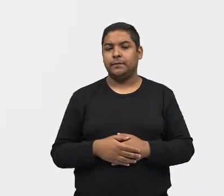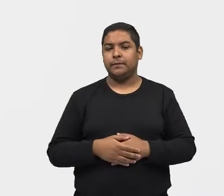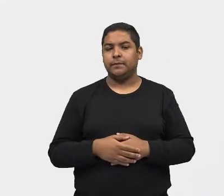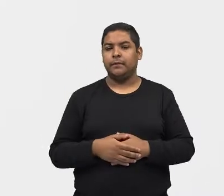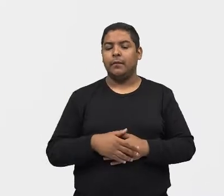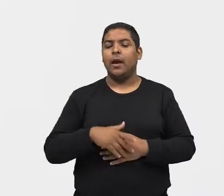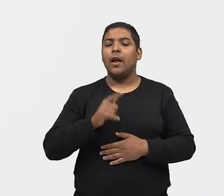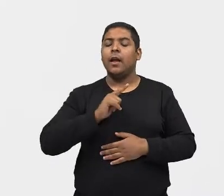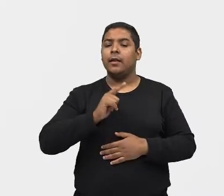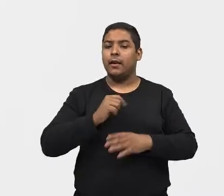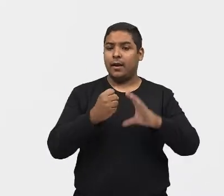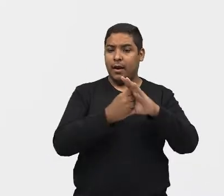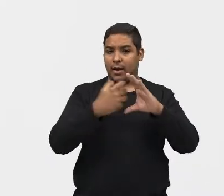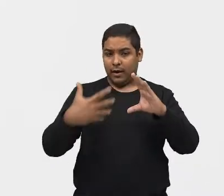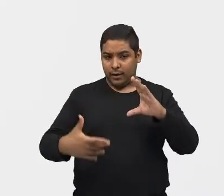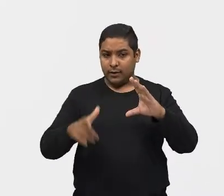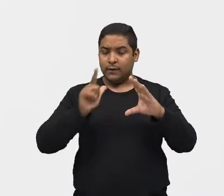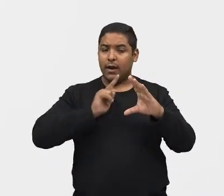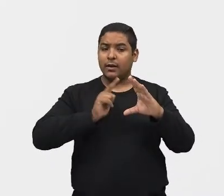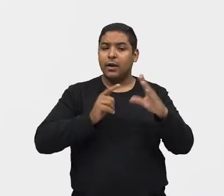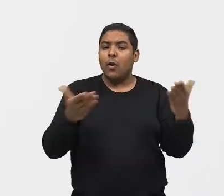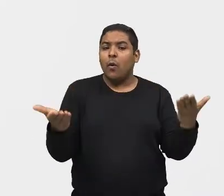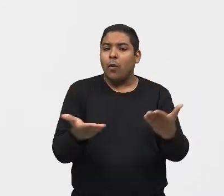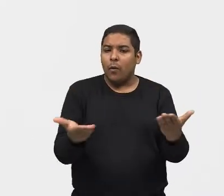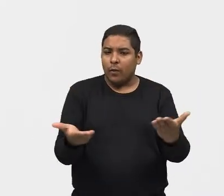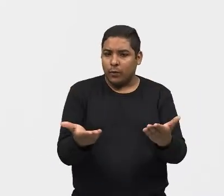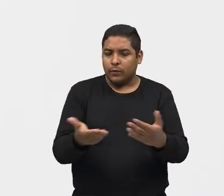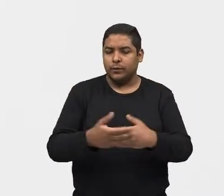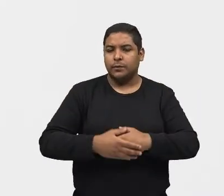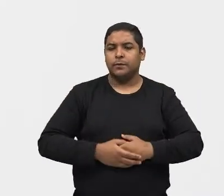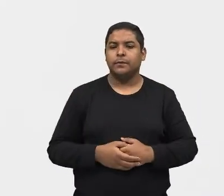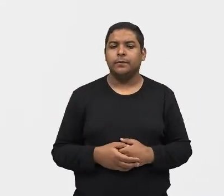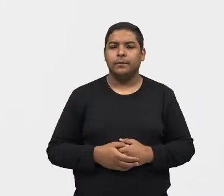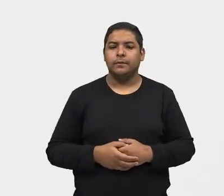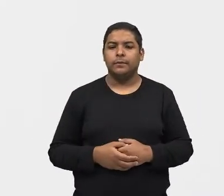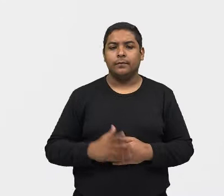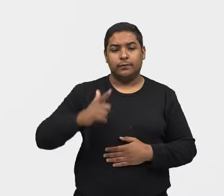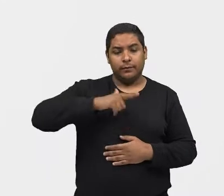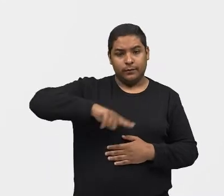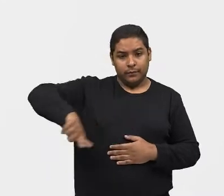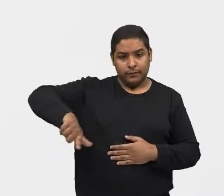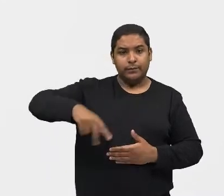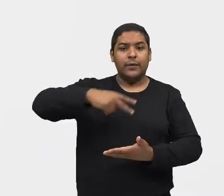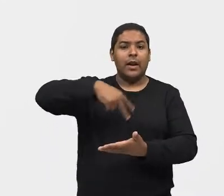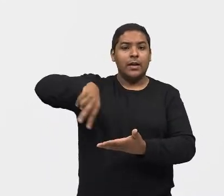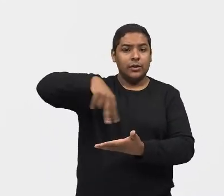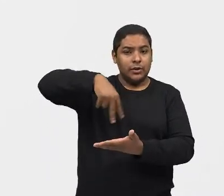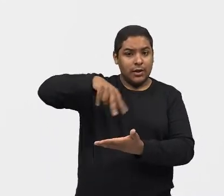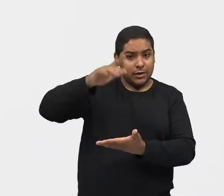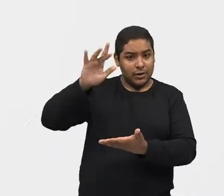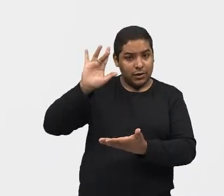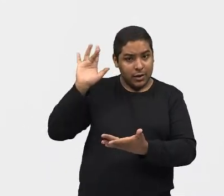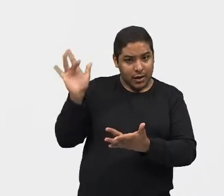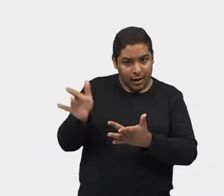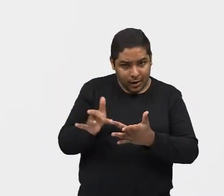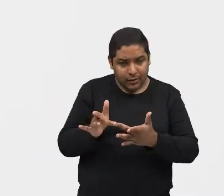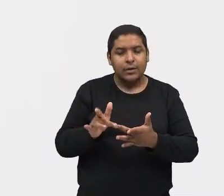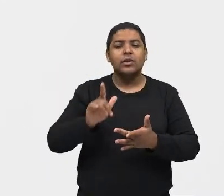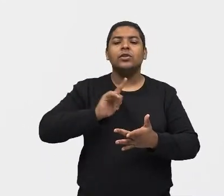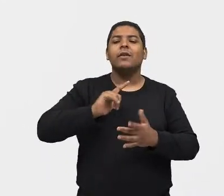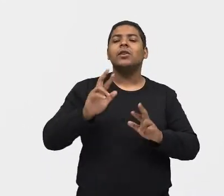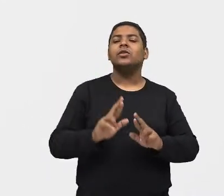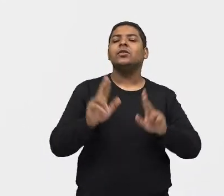as características que ela tem na atualidade. Repetindo, as danças clássicas